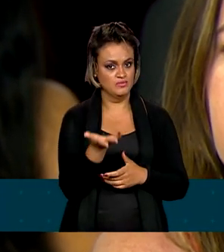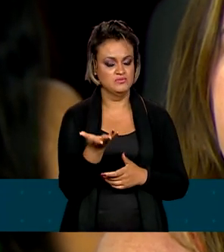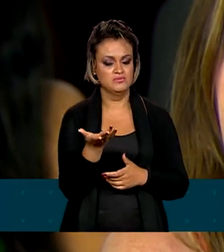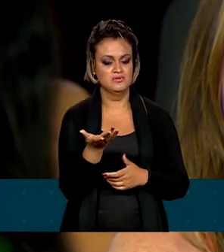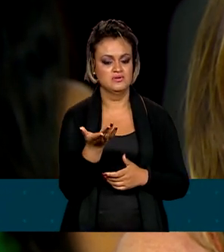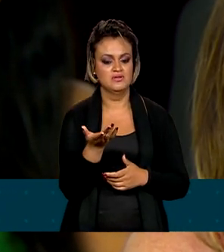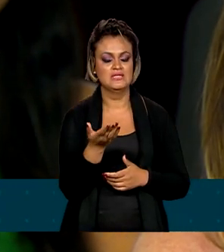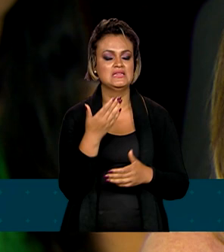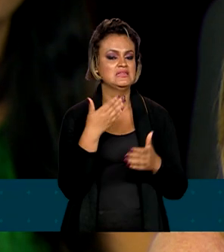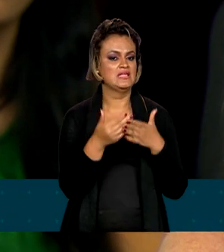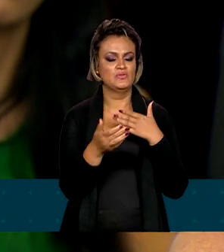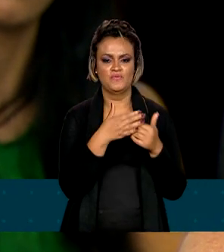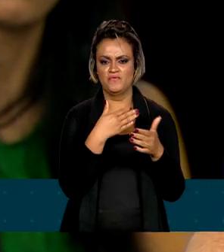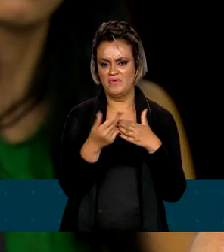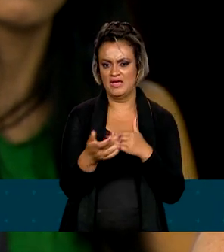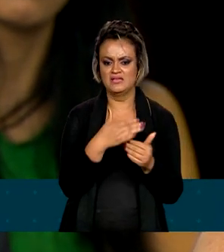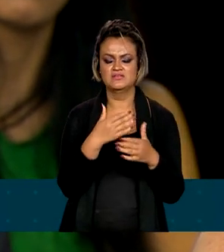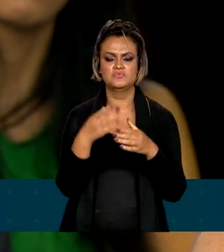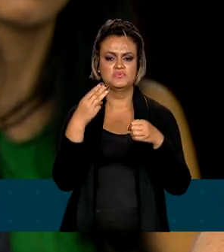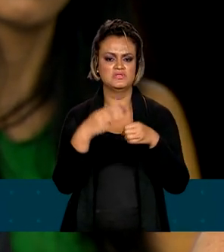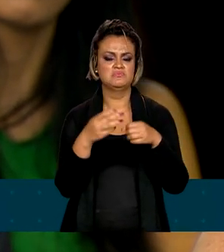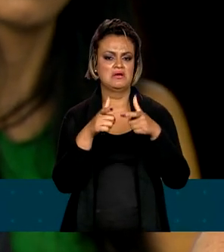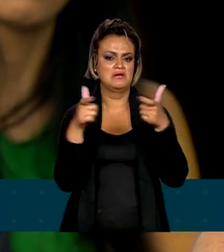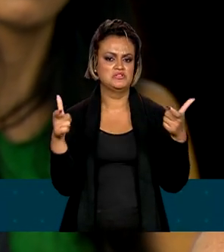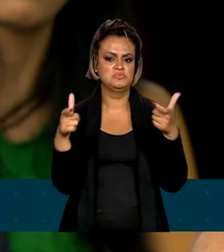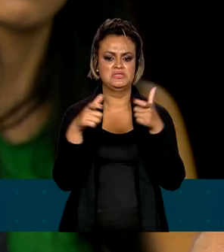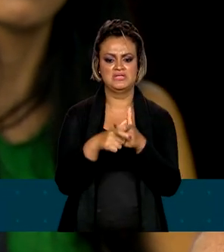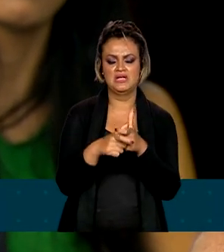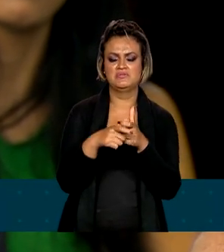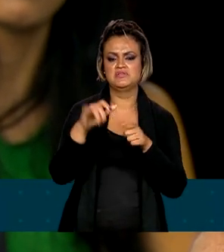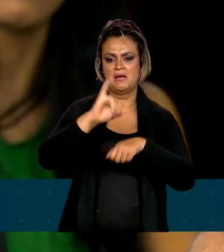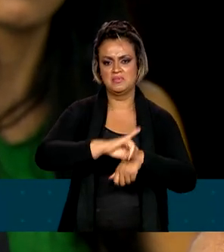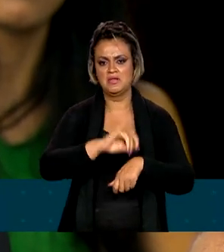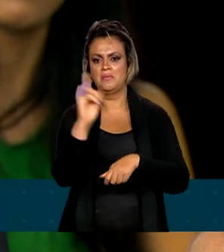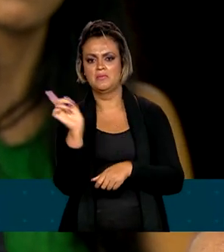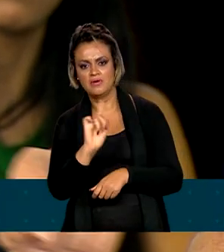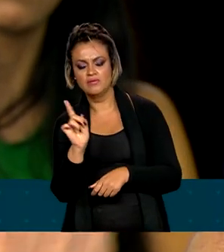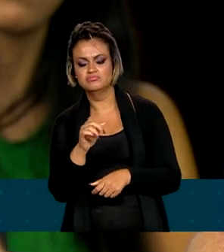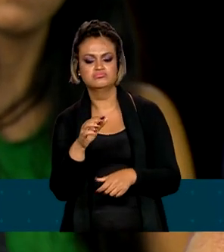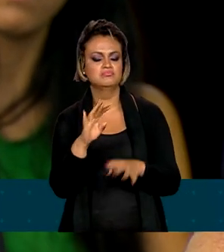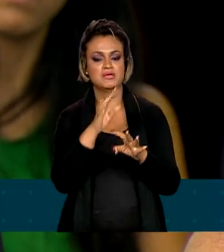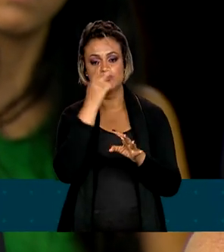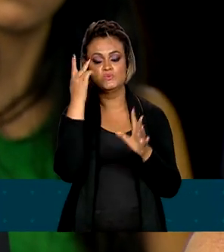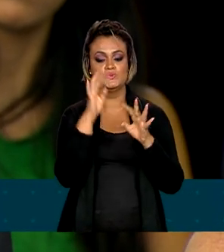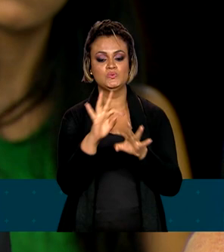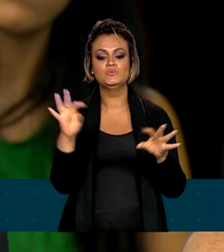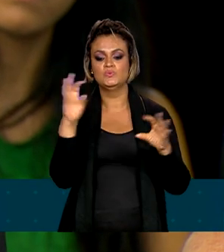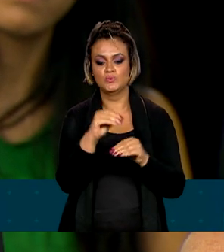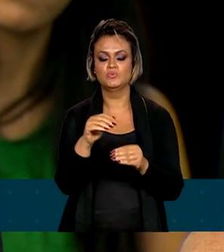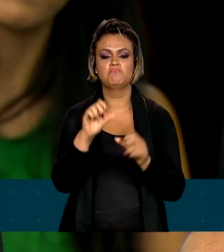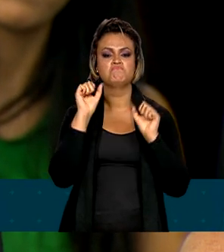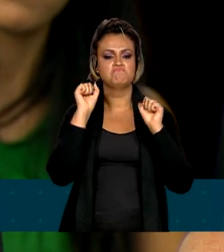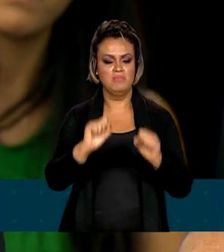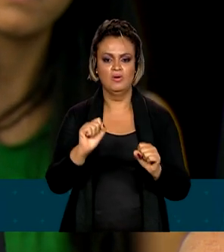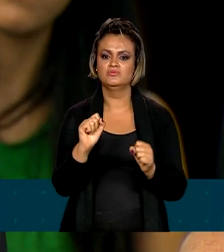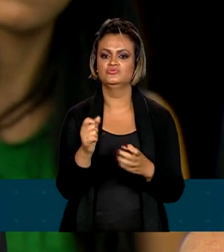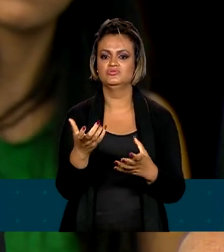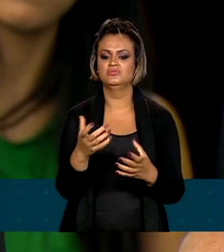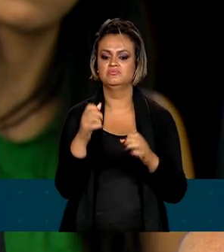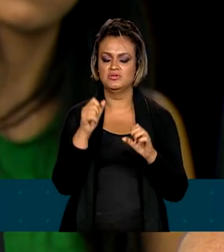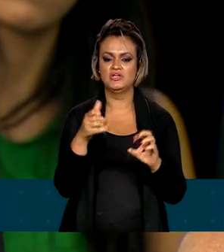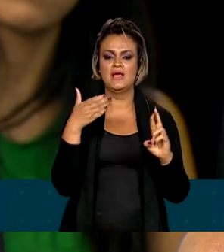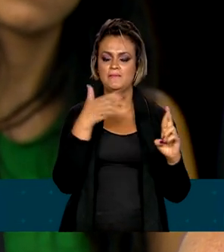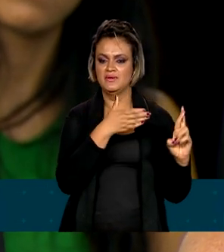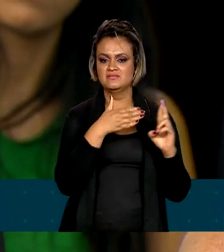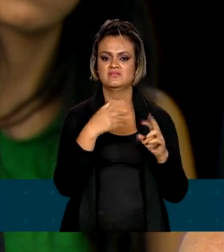destacar, não importa se o município é pequeno, se é grande, se é capital ou se não é, todo mundo aqui tem a legitimidade popular e